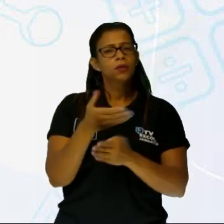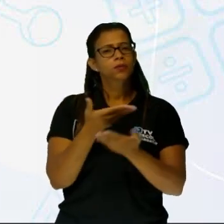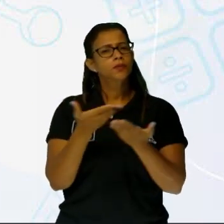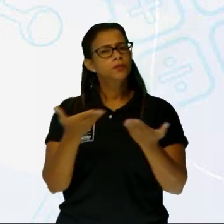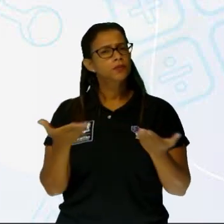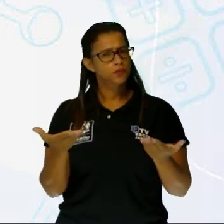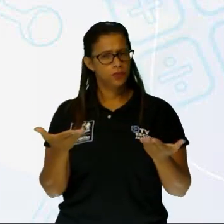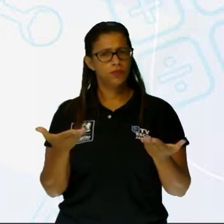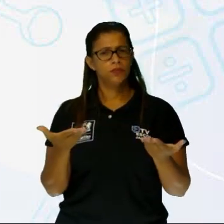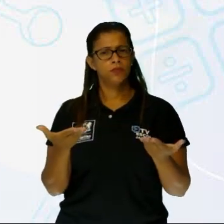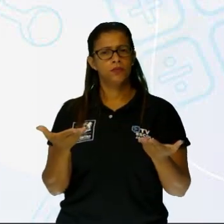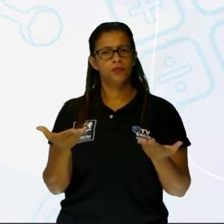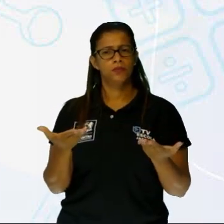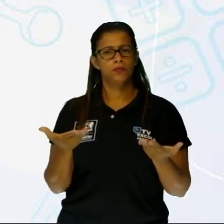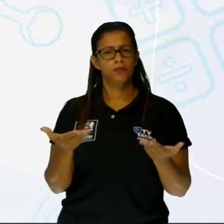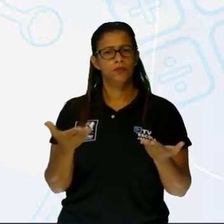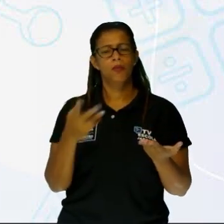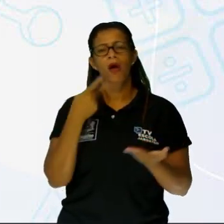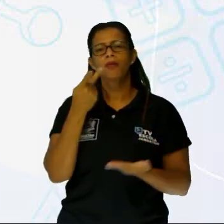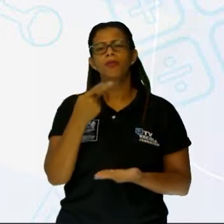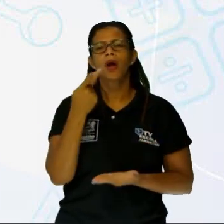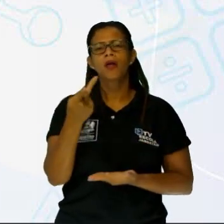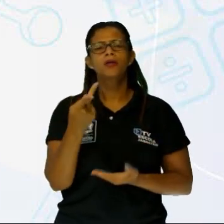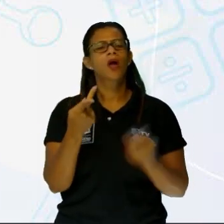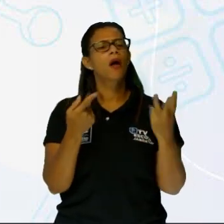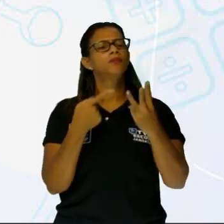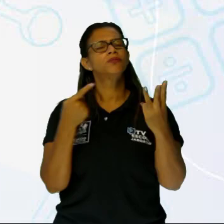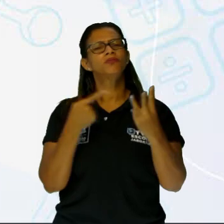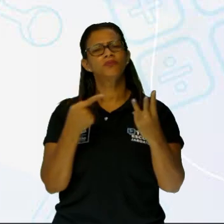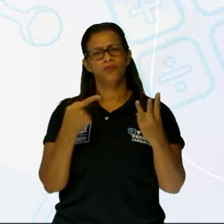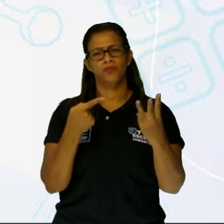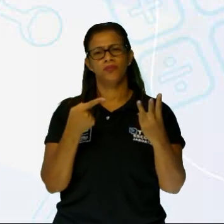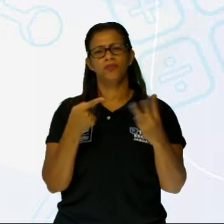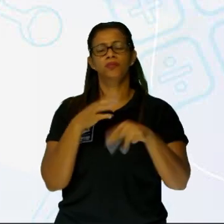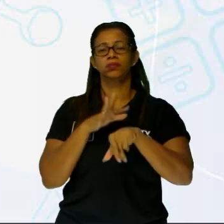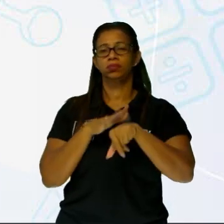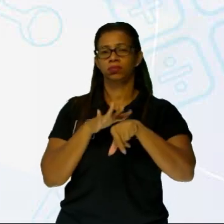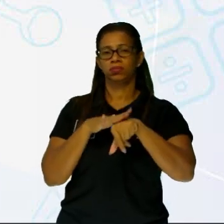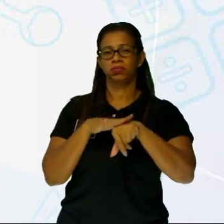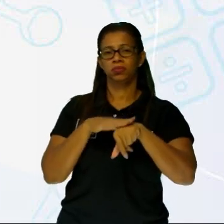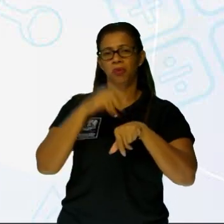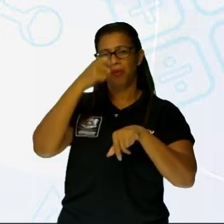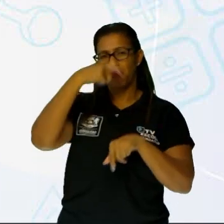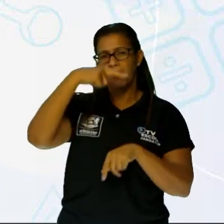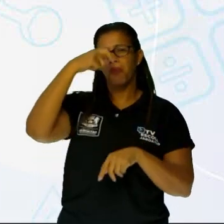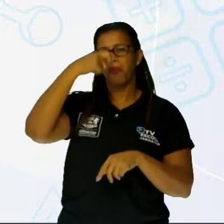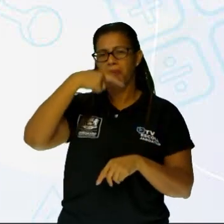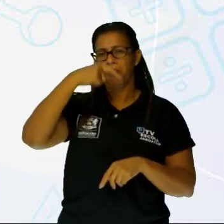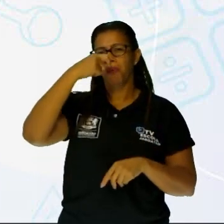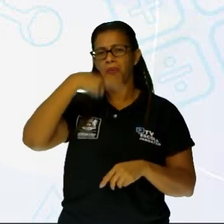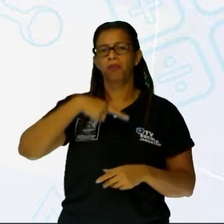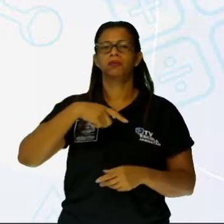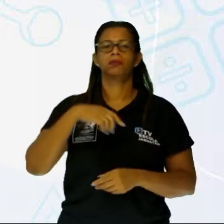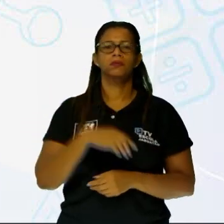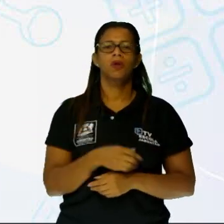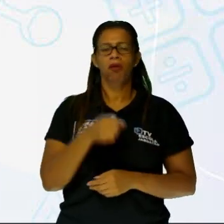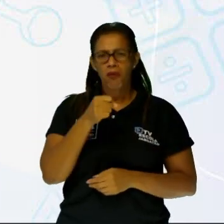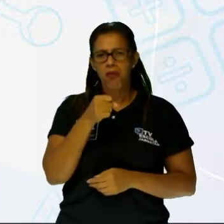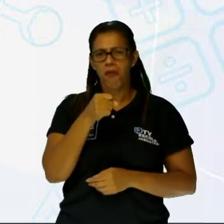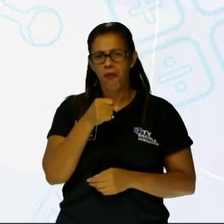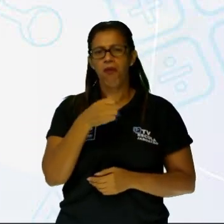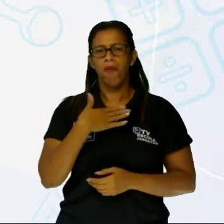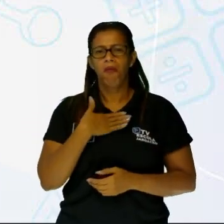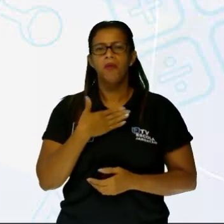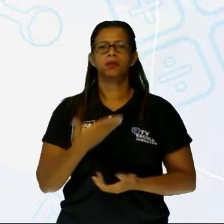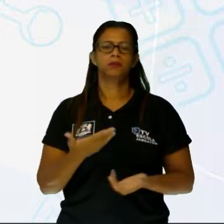para eles, para esses três aí que estão resfriados, que estão gripados, que não param de corizar, de tossir? Quais conselhos